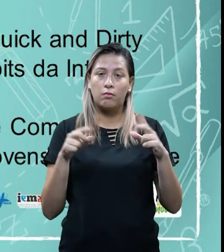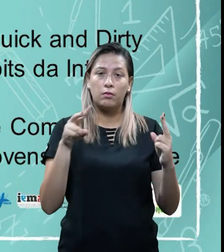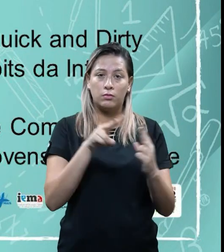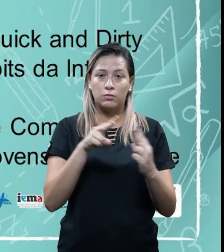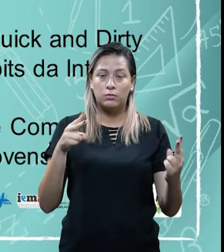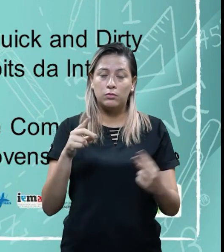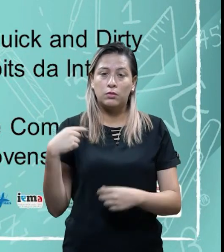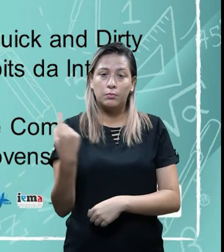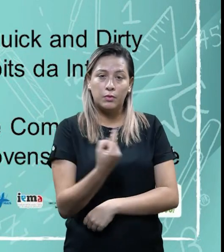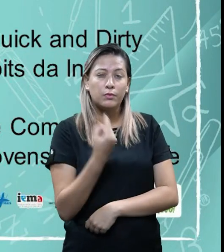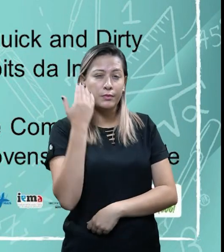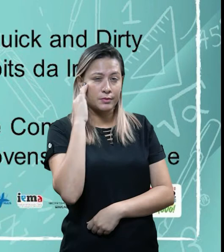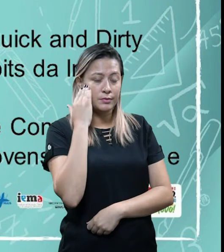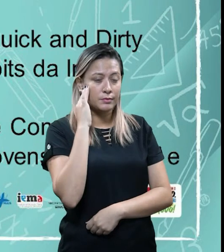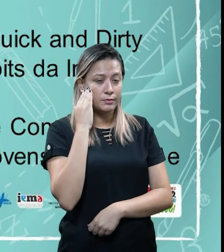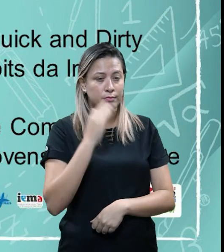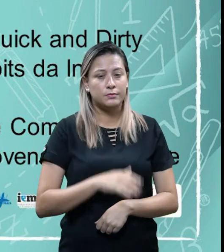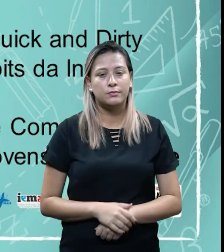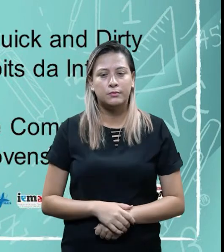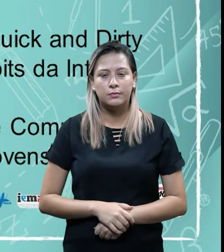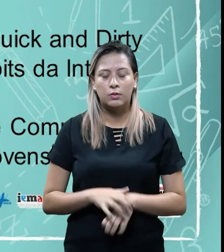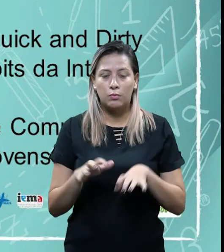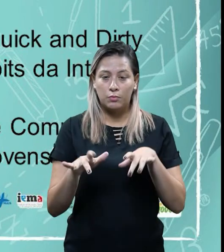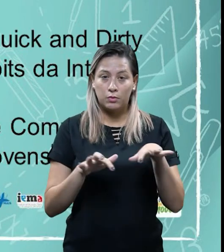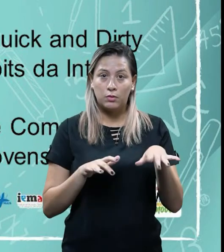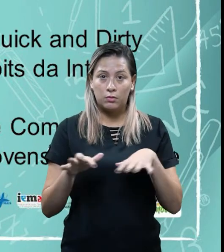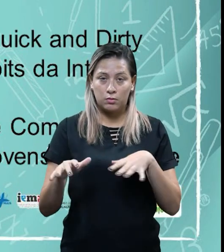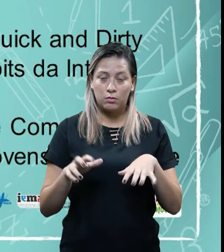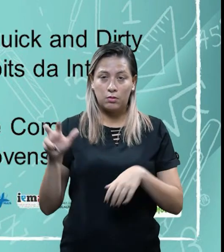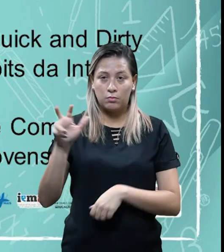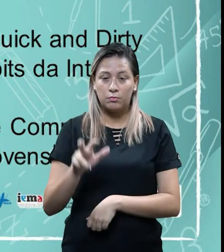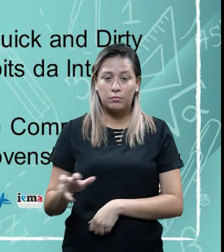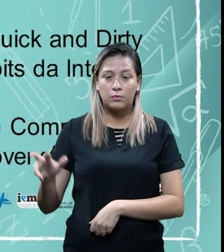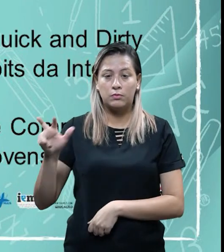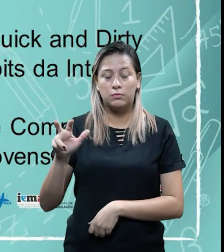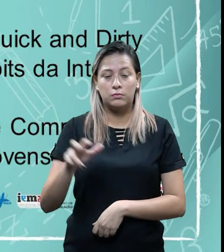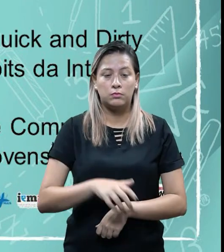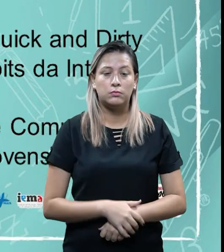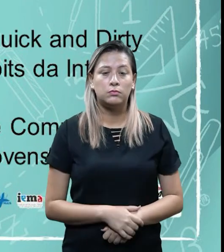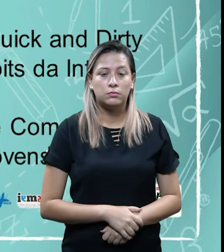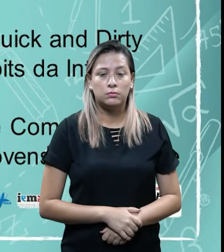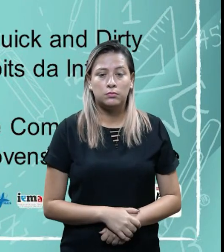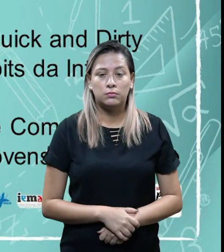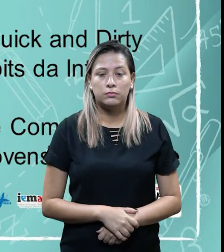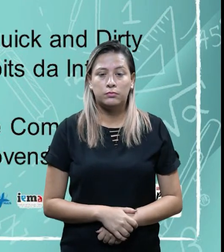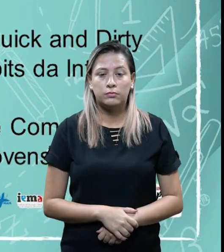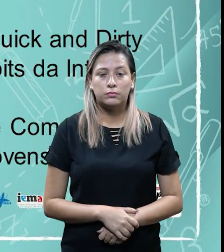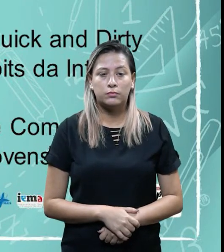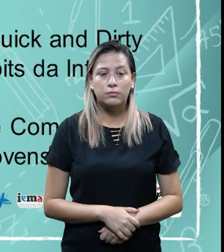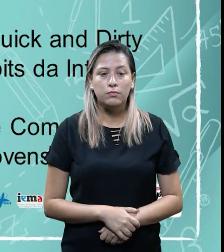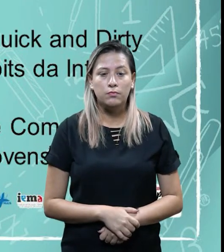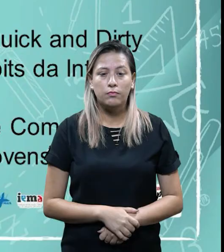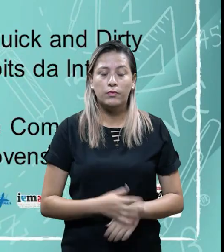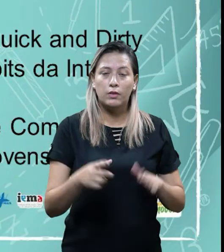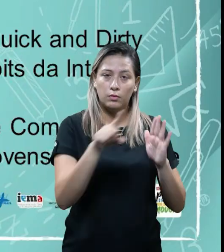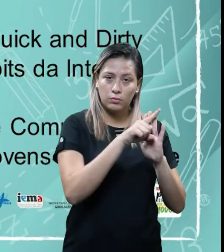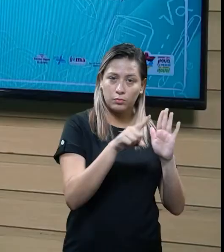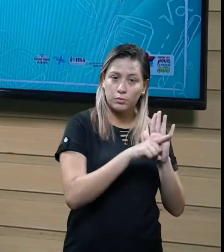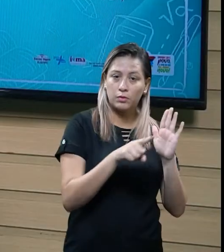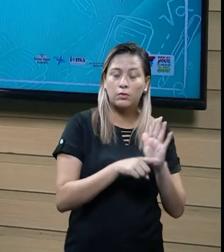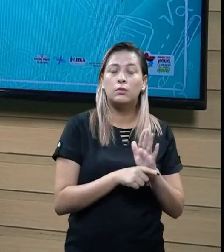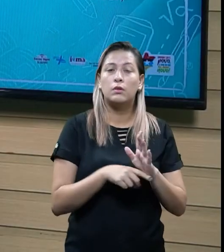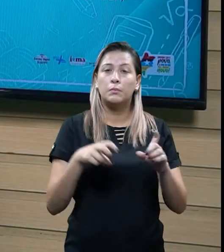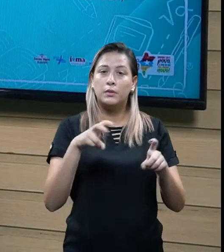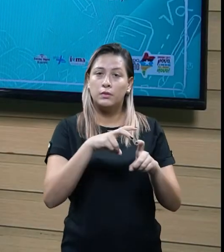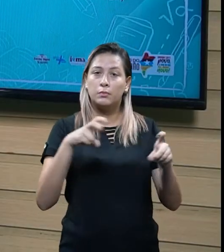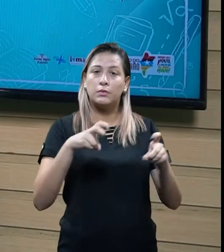possamos entender. Comanda o teclado, o mouse, etc. e os outros componentes, e gerencia programas e aplicativos.